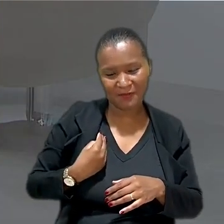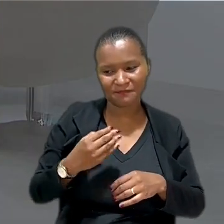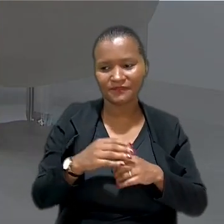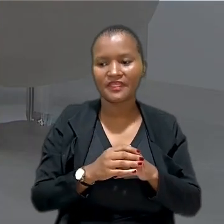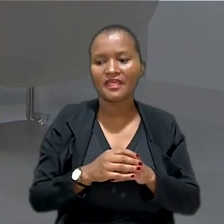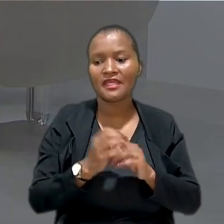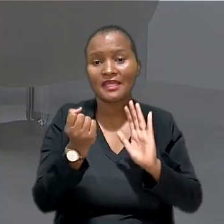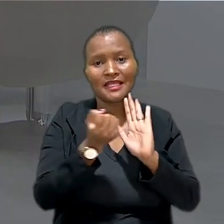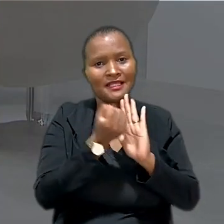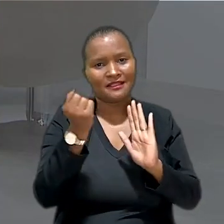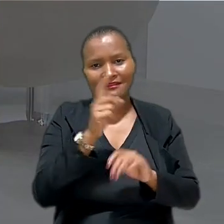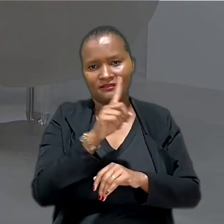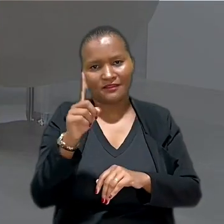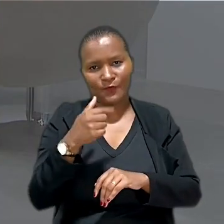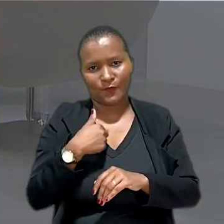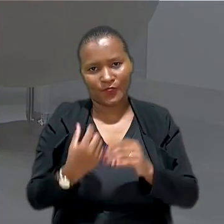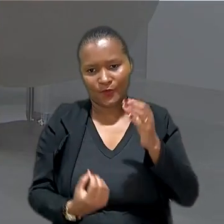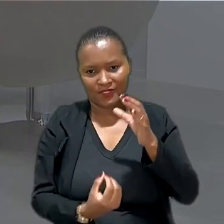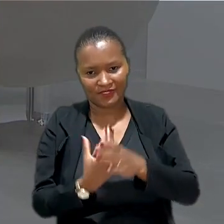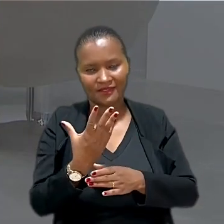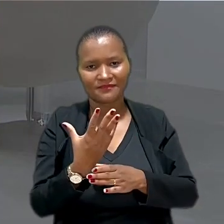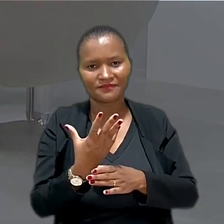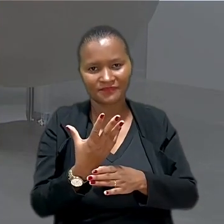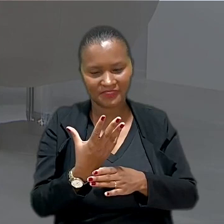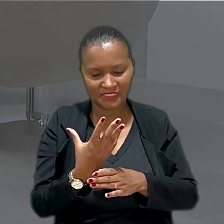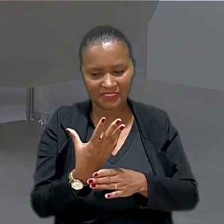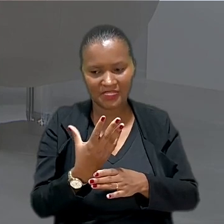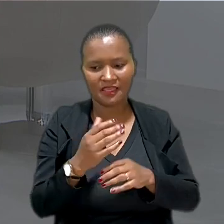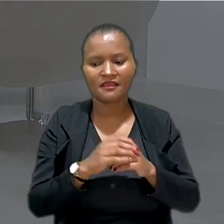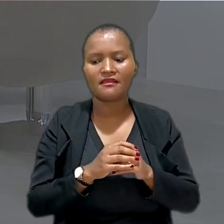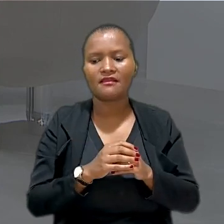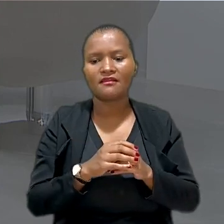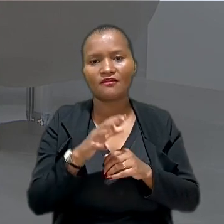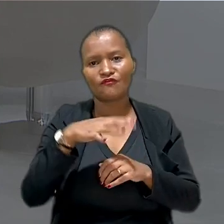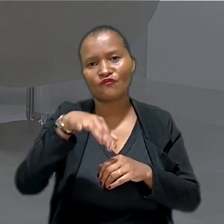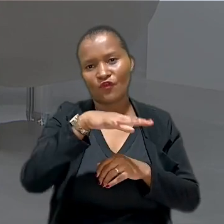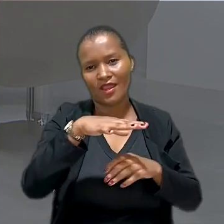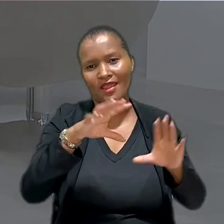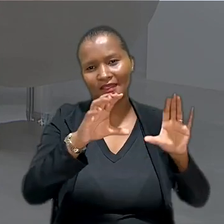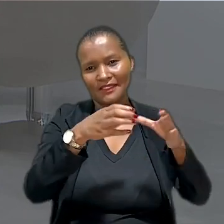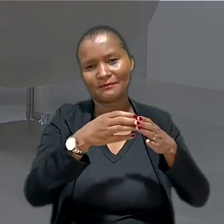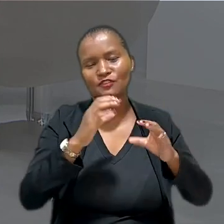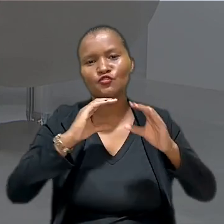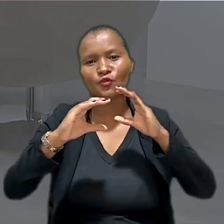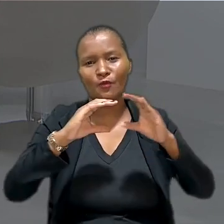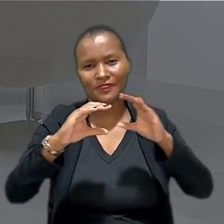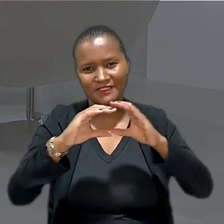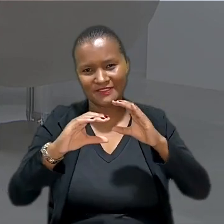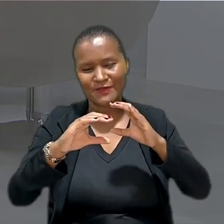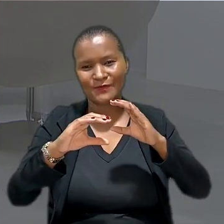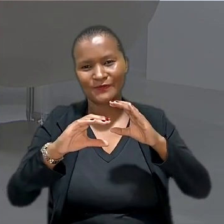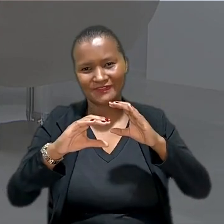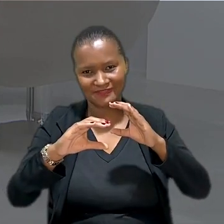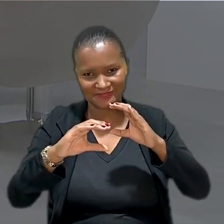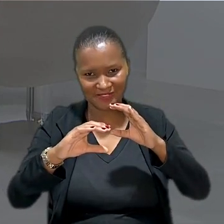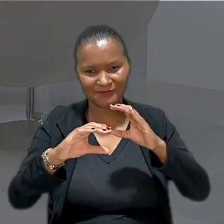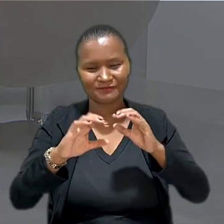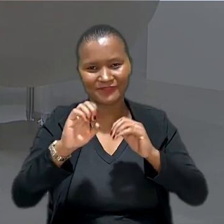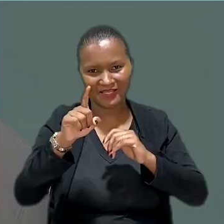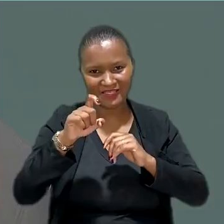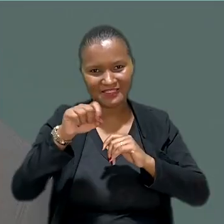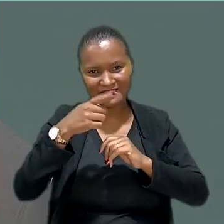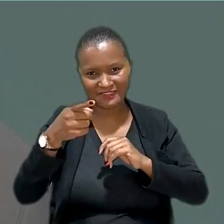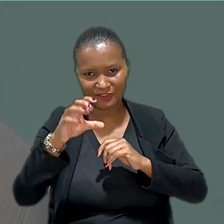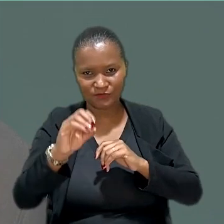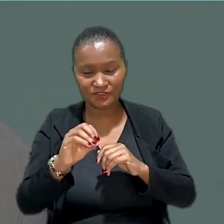esse slogan não fui eu que criei, eu quero até dizer isso, mas foi a equipe de comunicação do Conselho, junto com a equipe da Comissão de